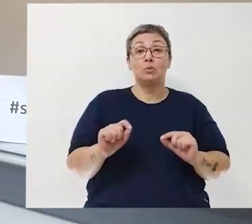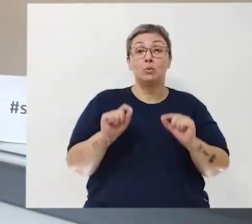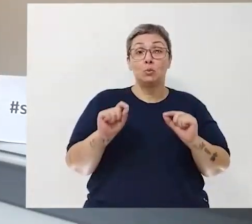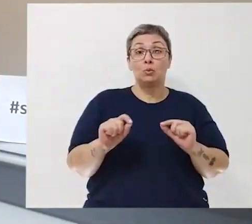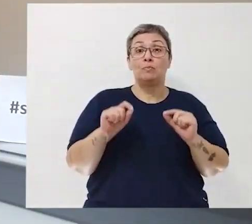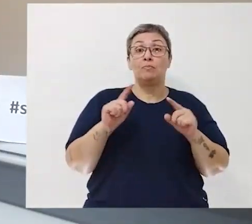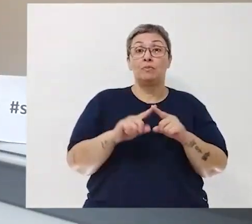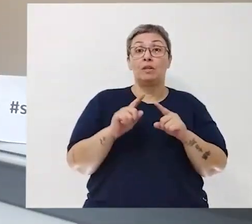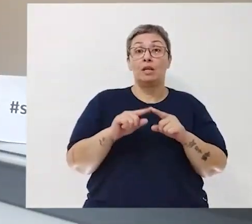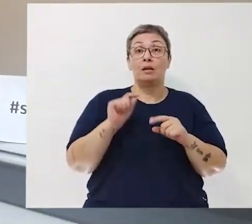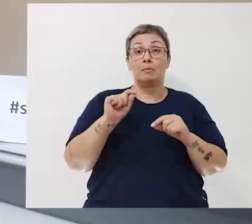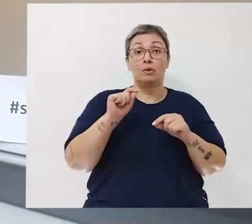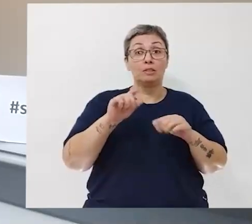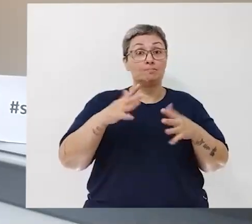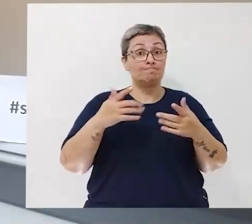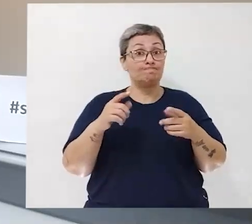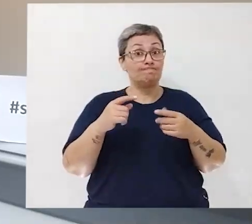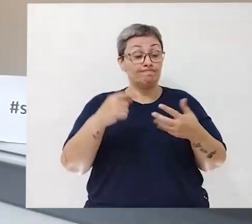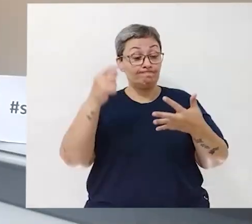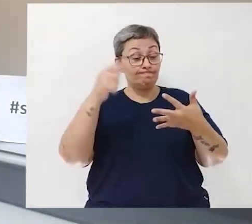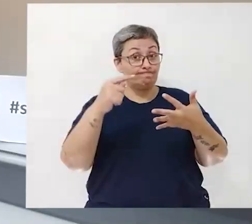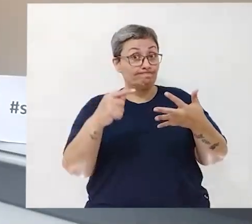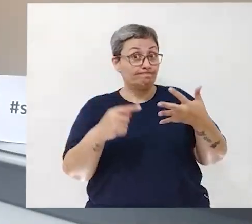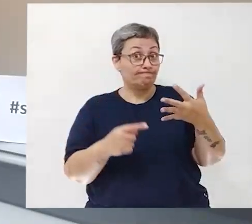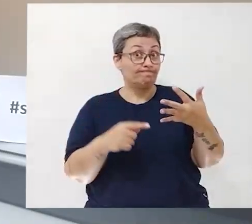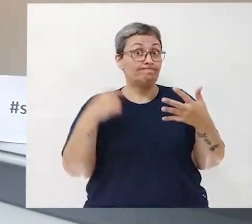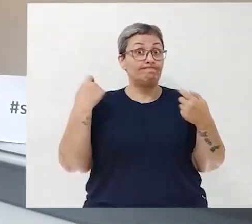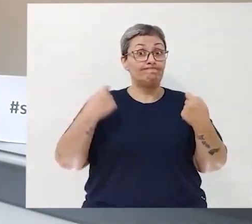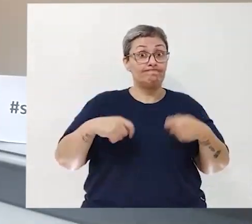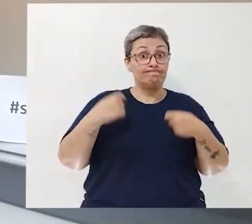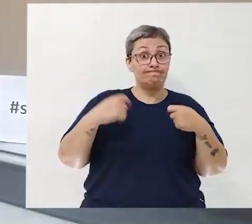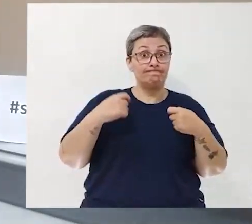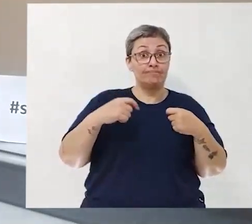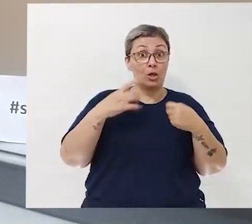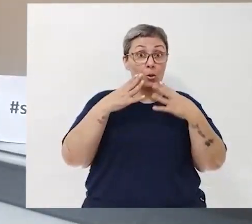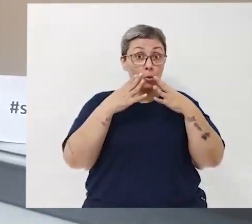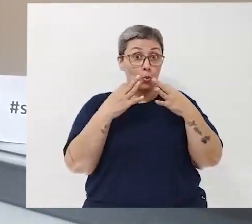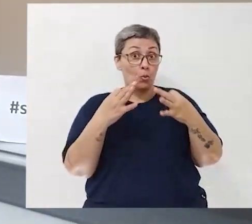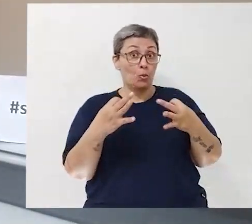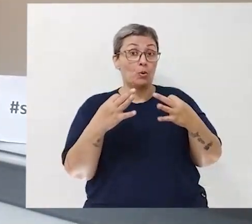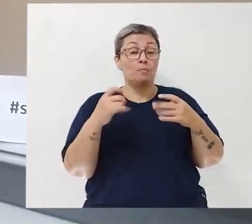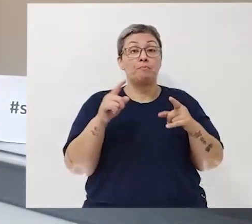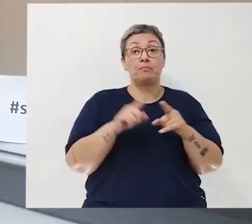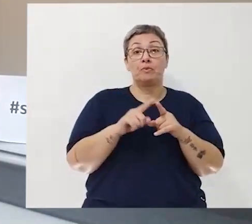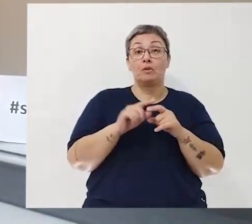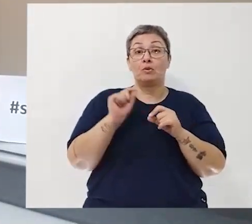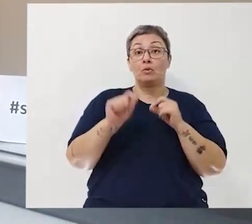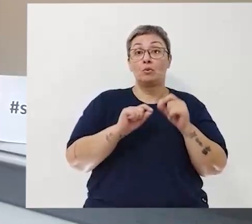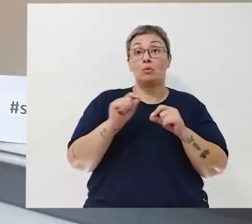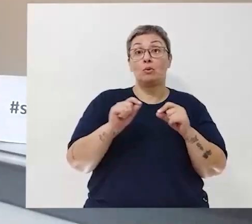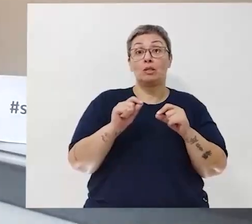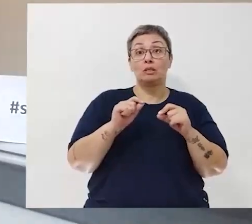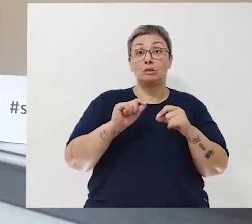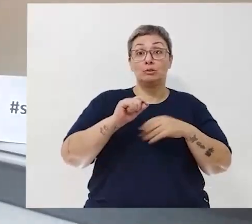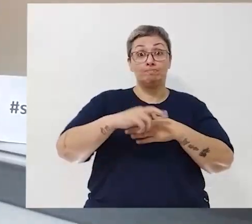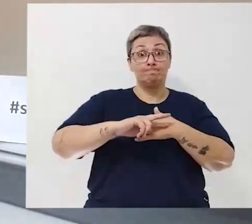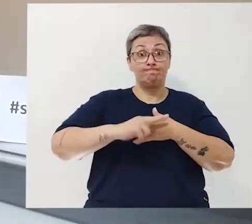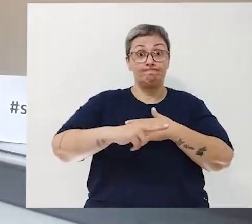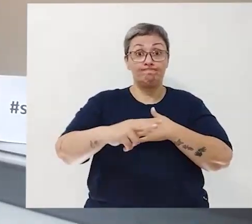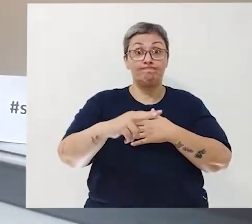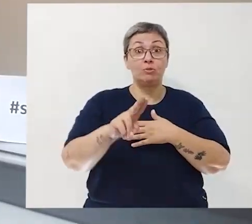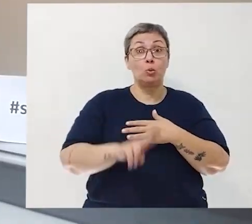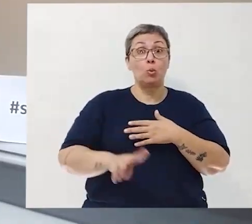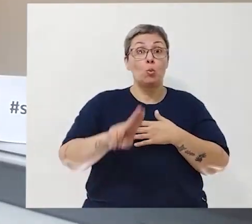atenção em ponderações que devem ser observadas nas consequências